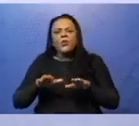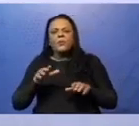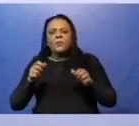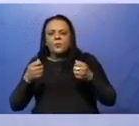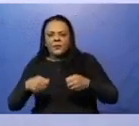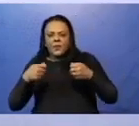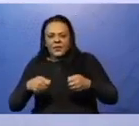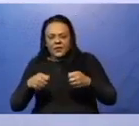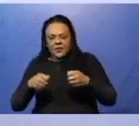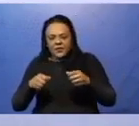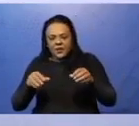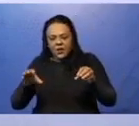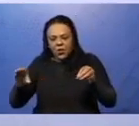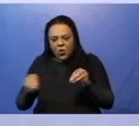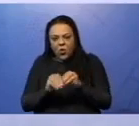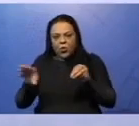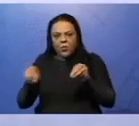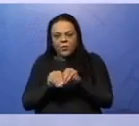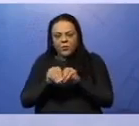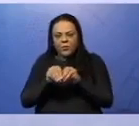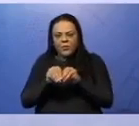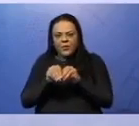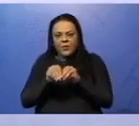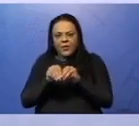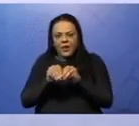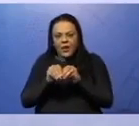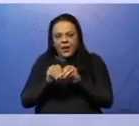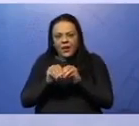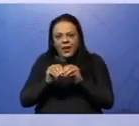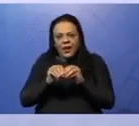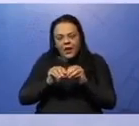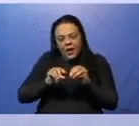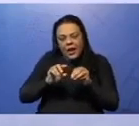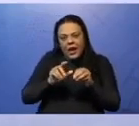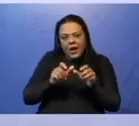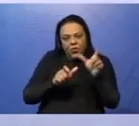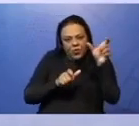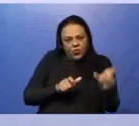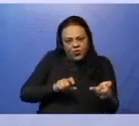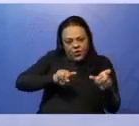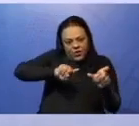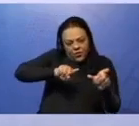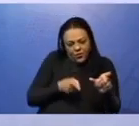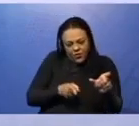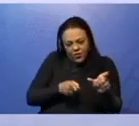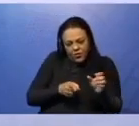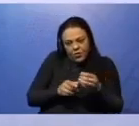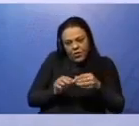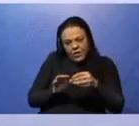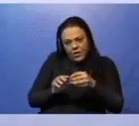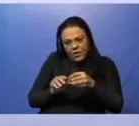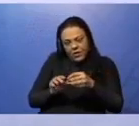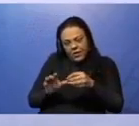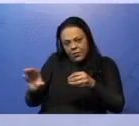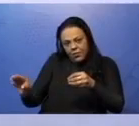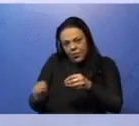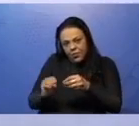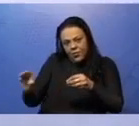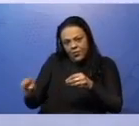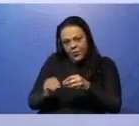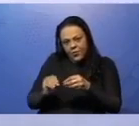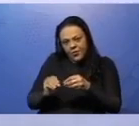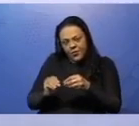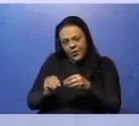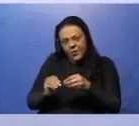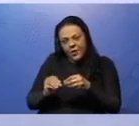ali, eu adiciono ali no meio, aí vai uma vírgula antes e uma depois, para marcar justamente que ele foi inserido